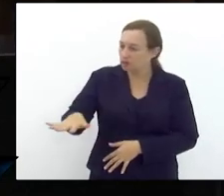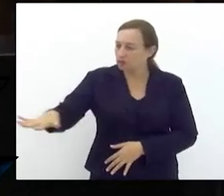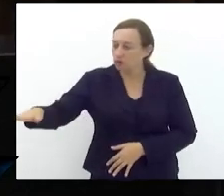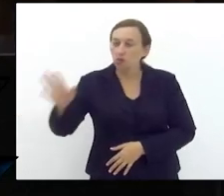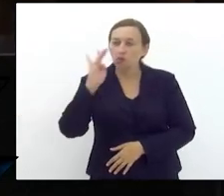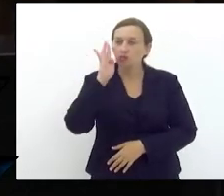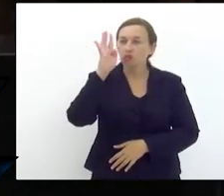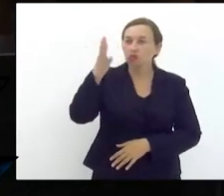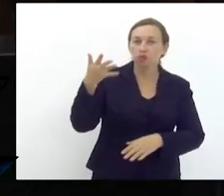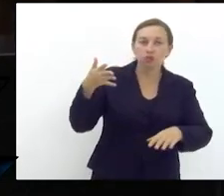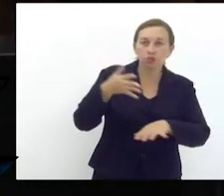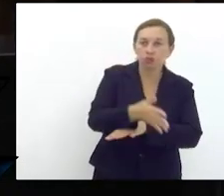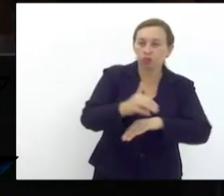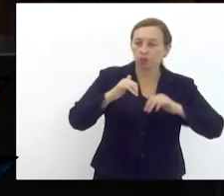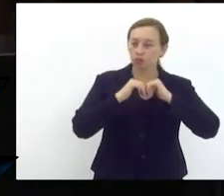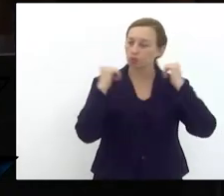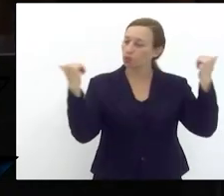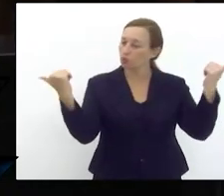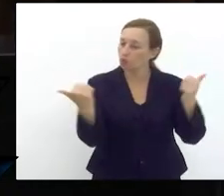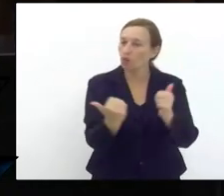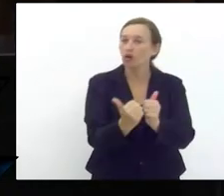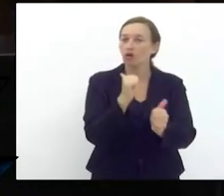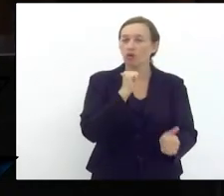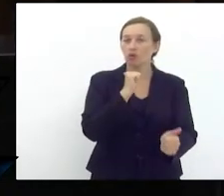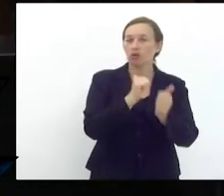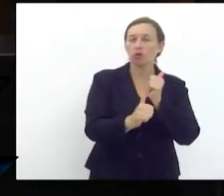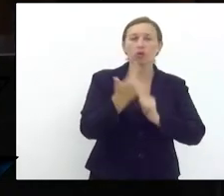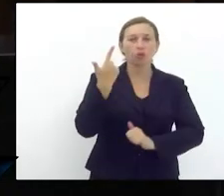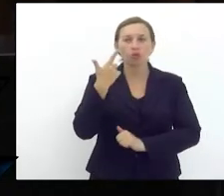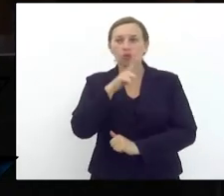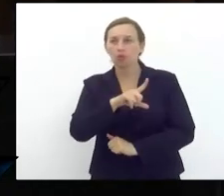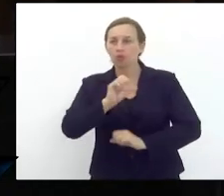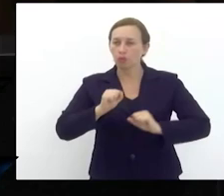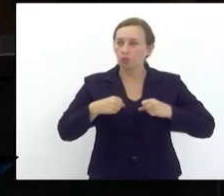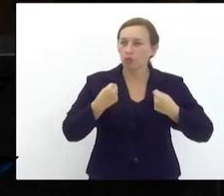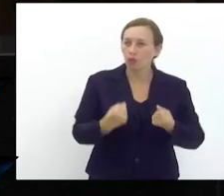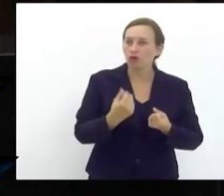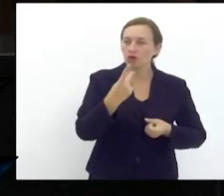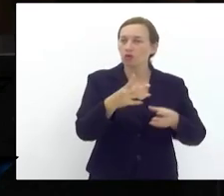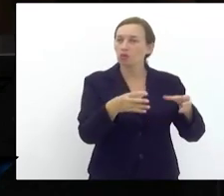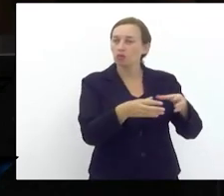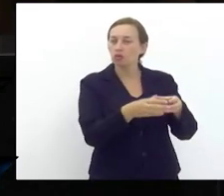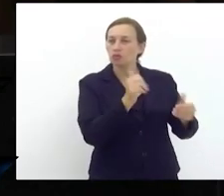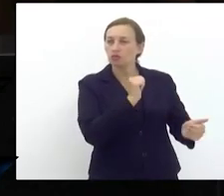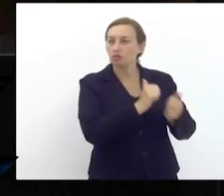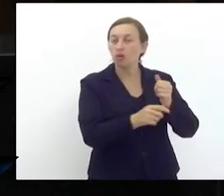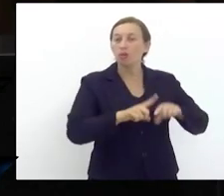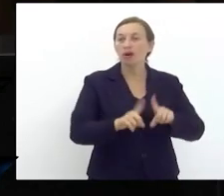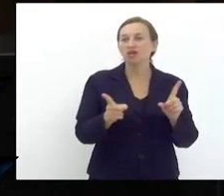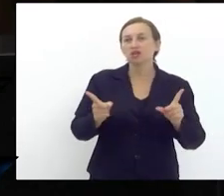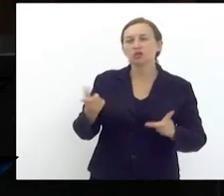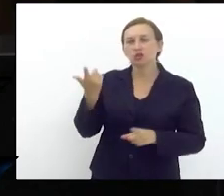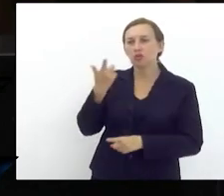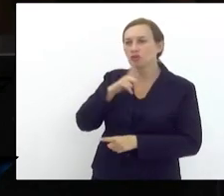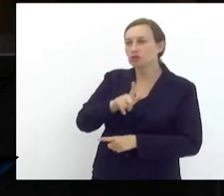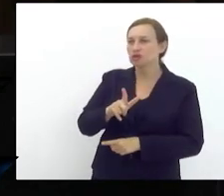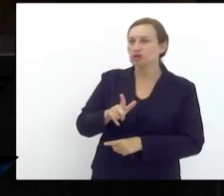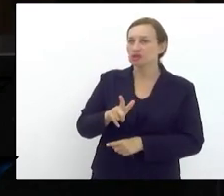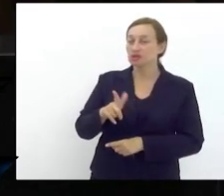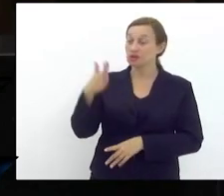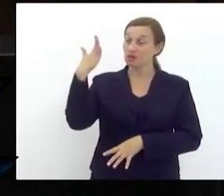chegar num Estádio de conseguir sim não só defender seu time mas também consegui uma visibilidade